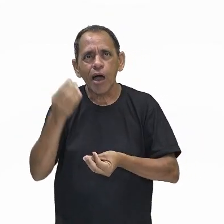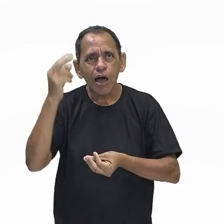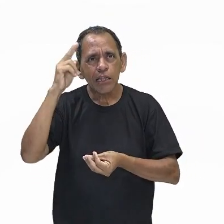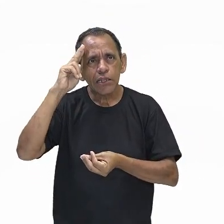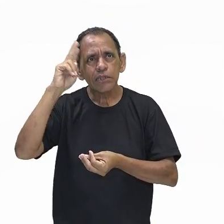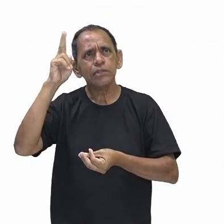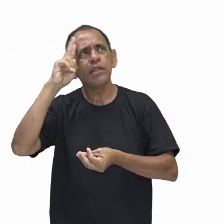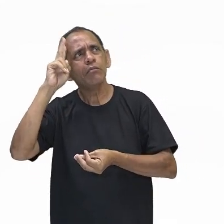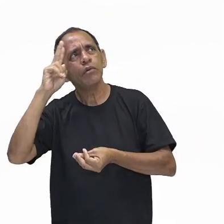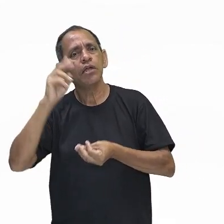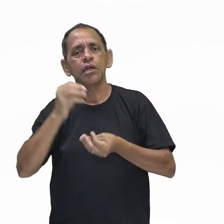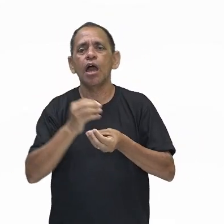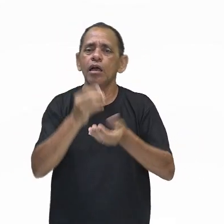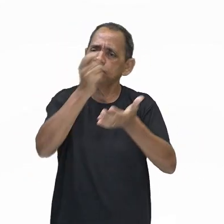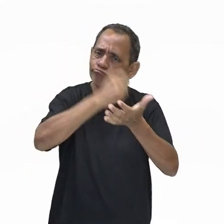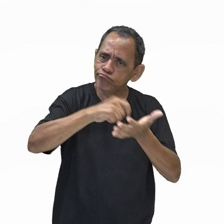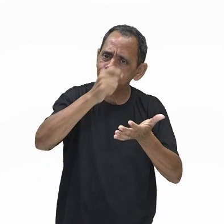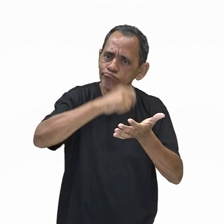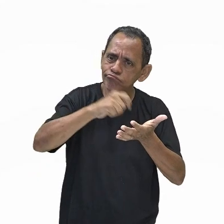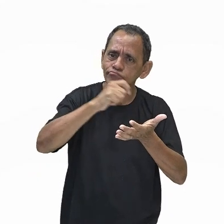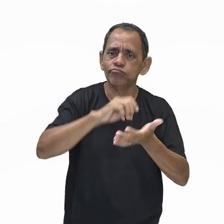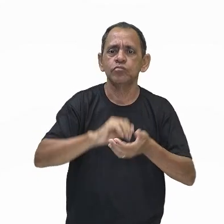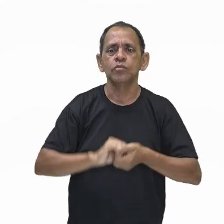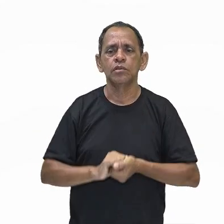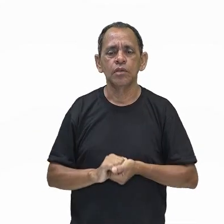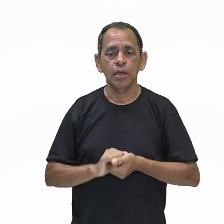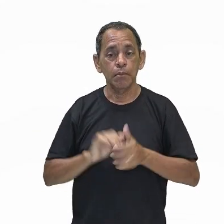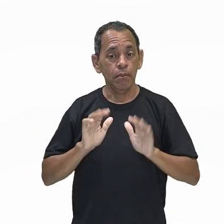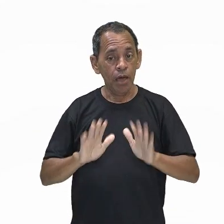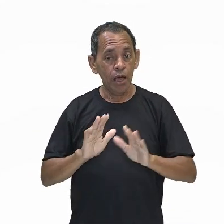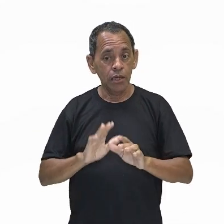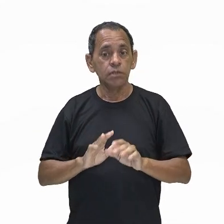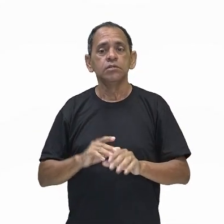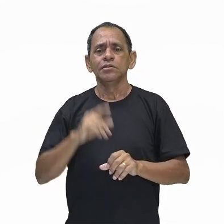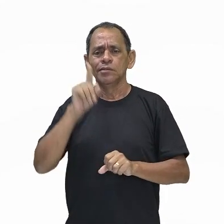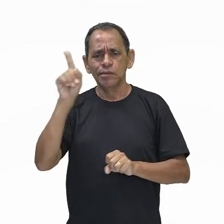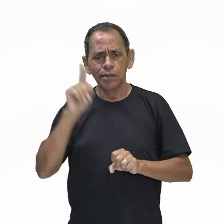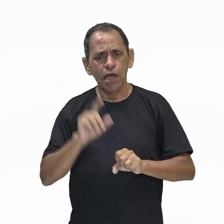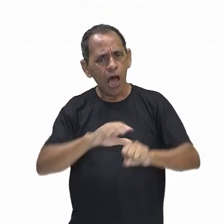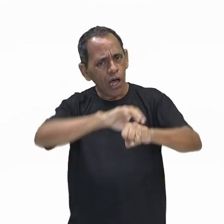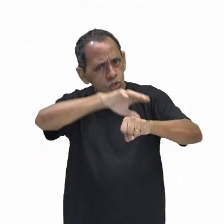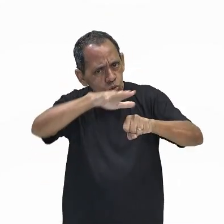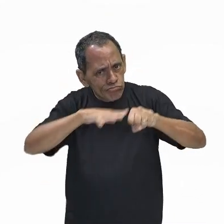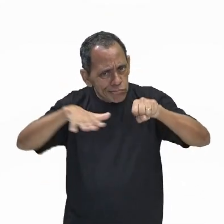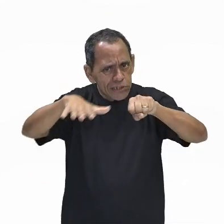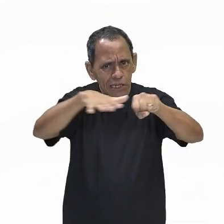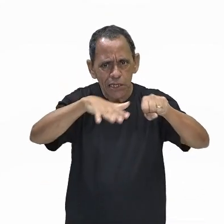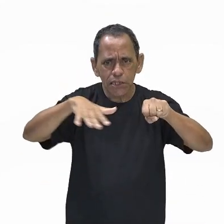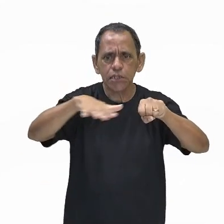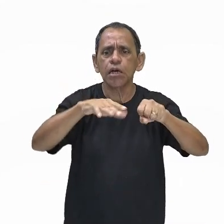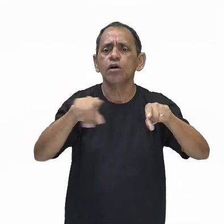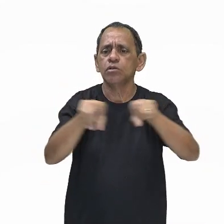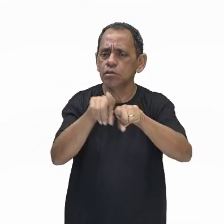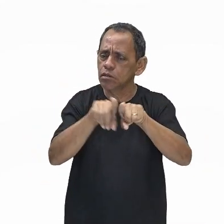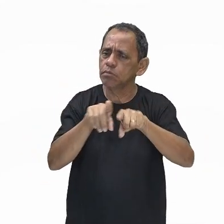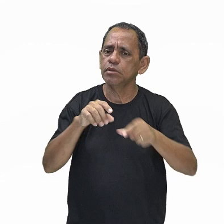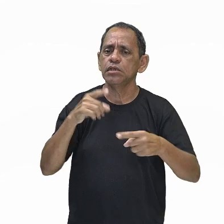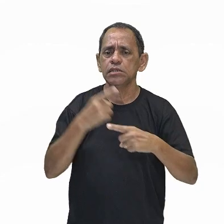o que acontece na história que remete, né? Mexe bastante com a história. Vejam